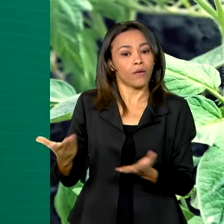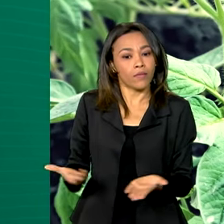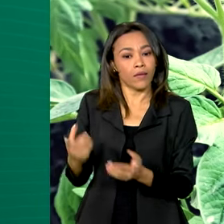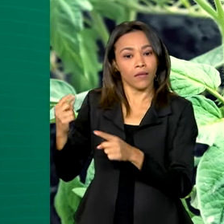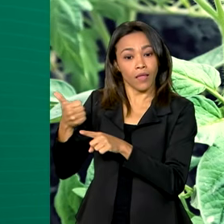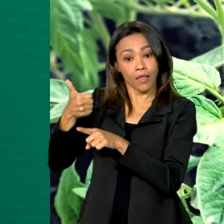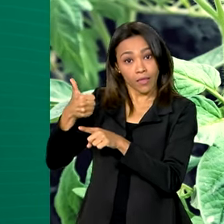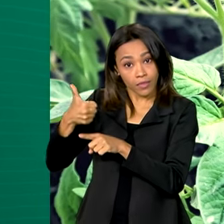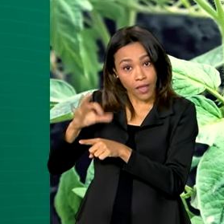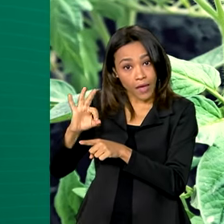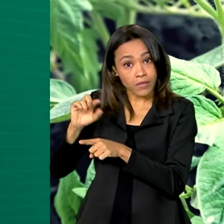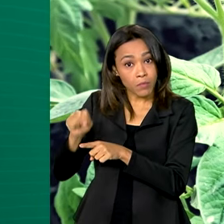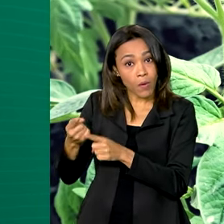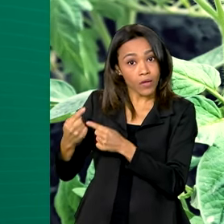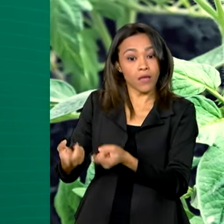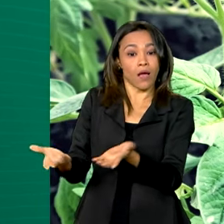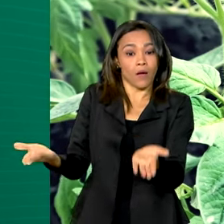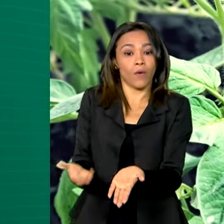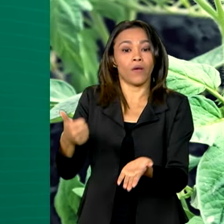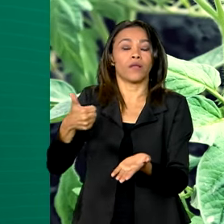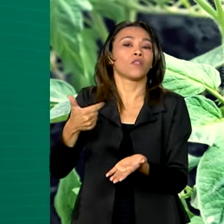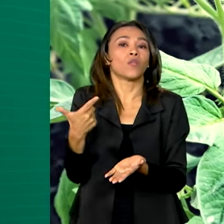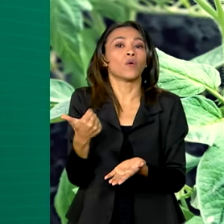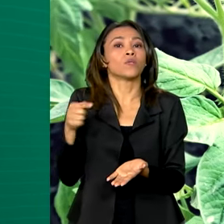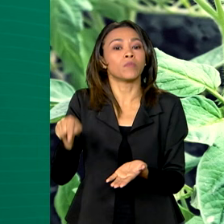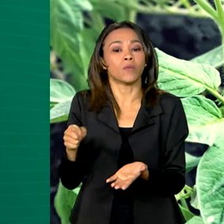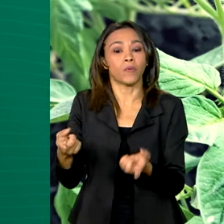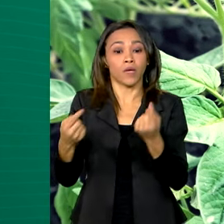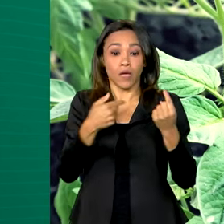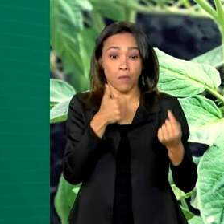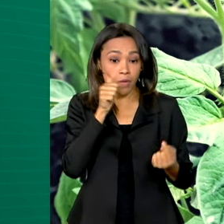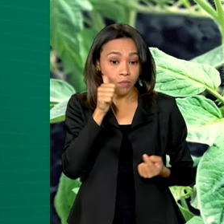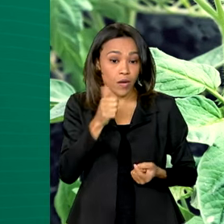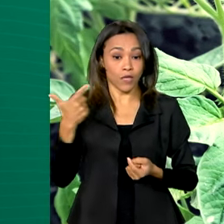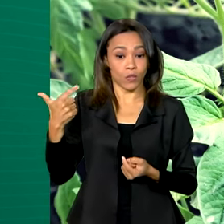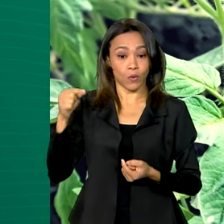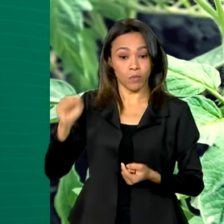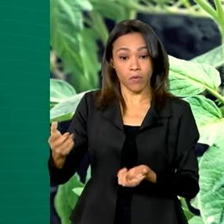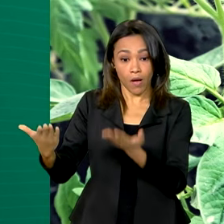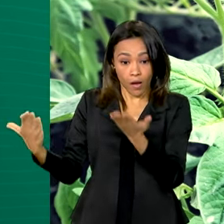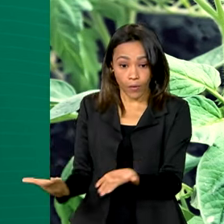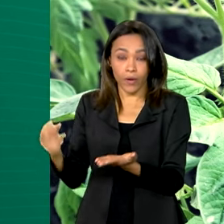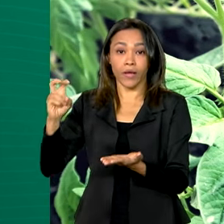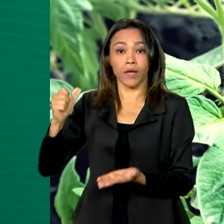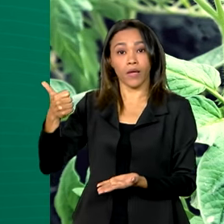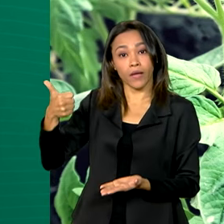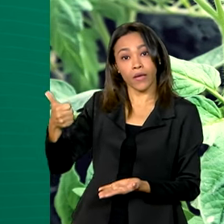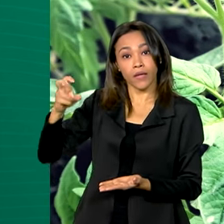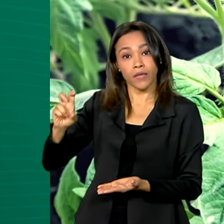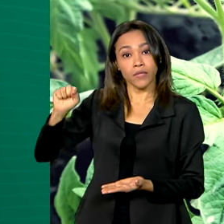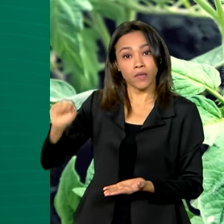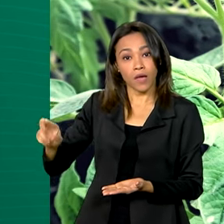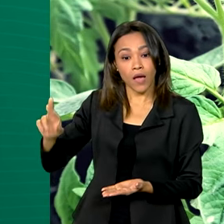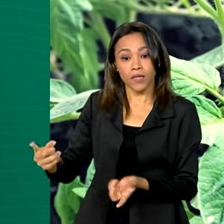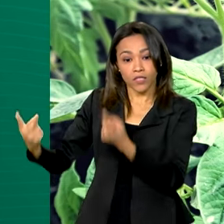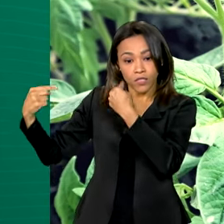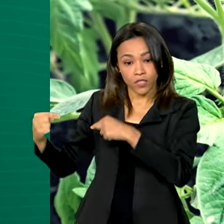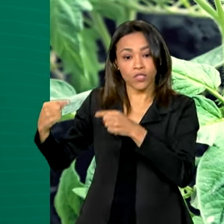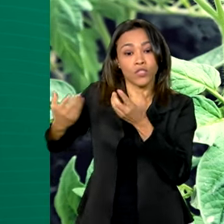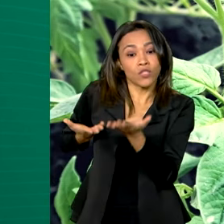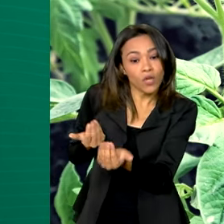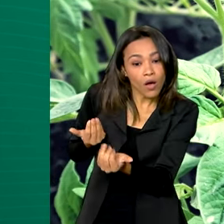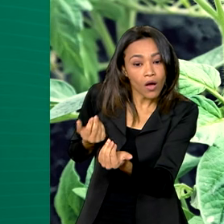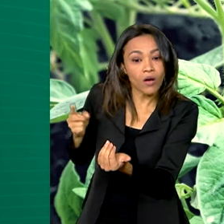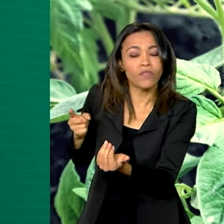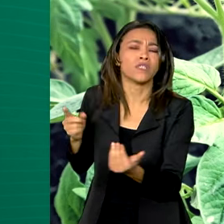mil para 12 mil reais e para as mulheres de 12 mil para 15 mil reais. Para os jovens rurais, foi criado um